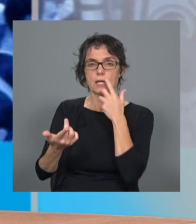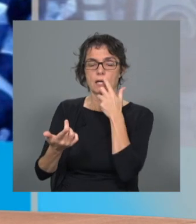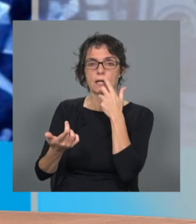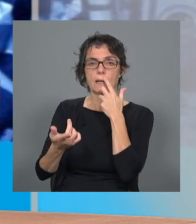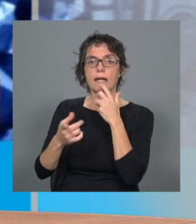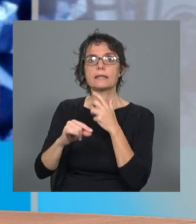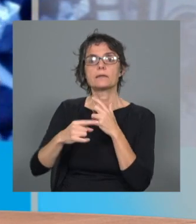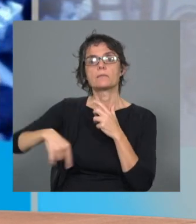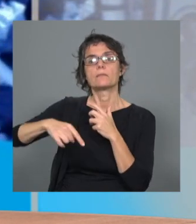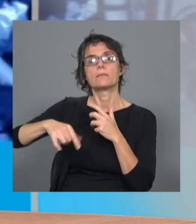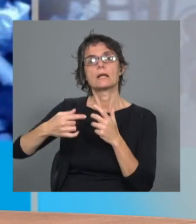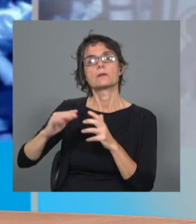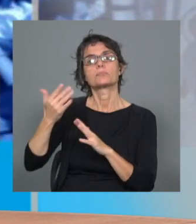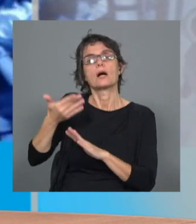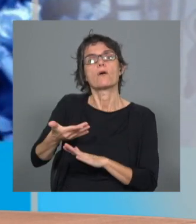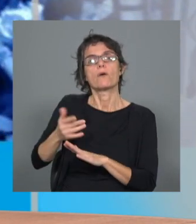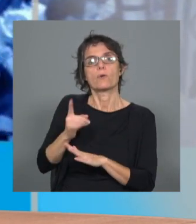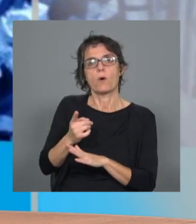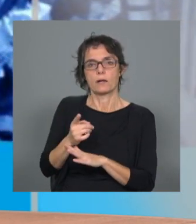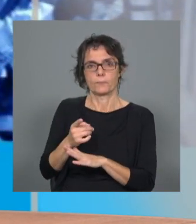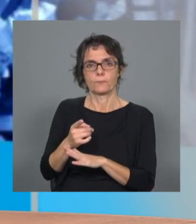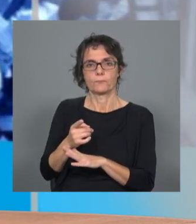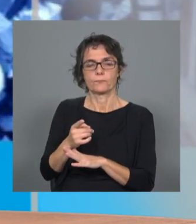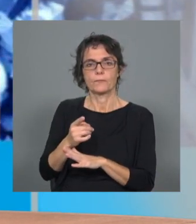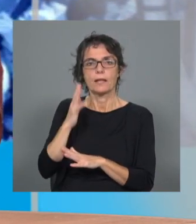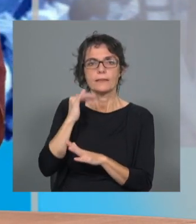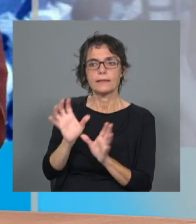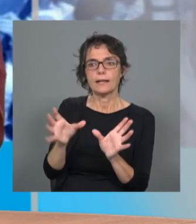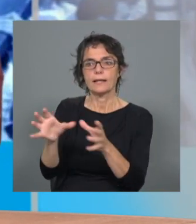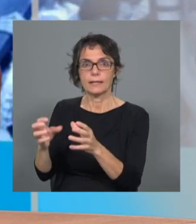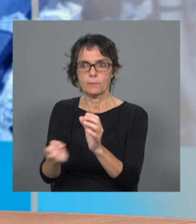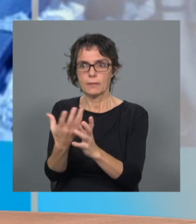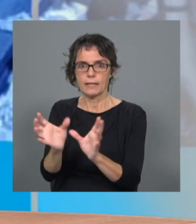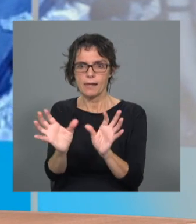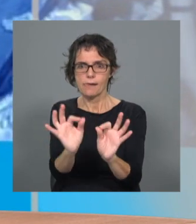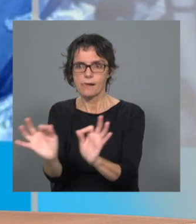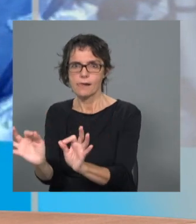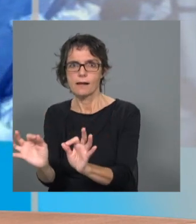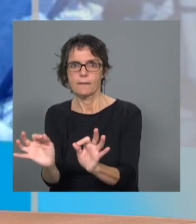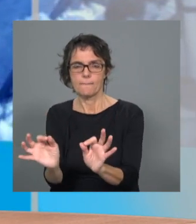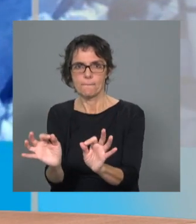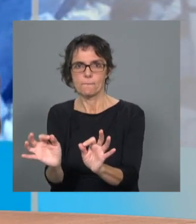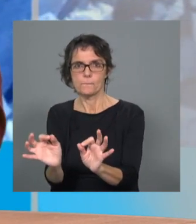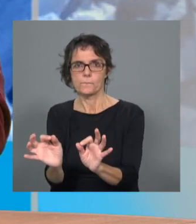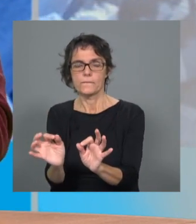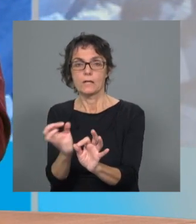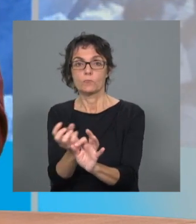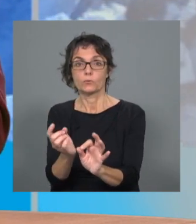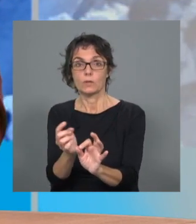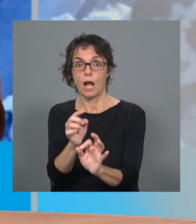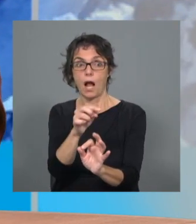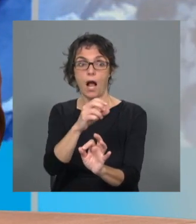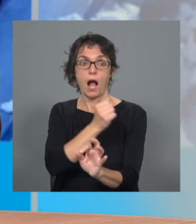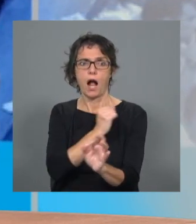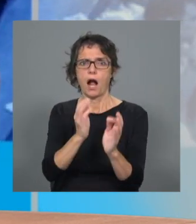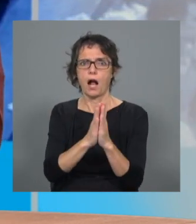Aquela que tem sido a nossa prioridade até este momento tem sido a criação das equipas, porque há muitas paróquias,